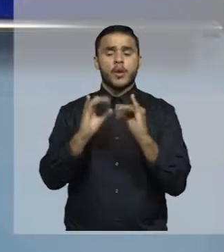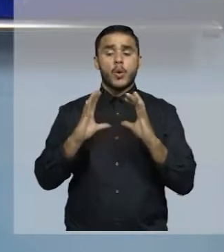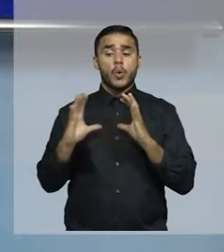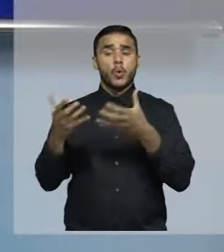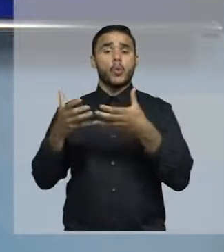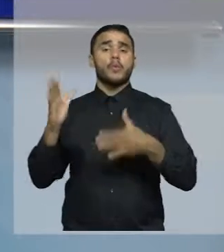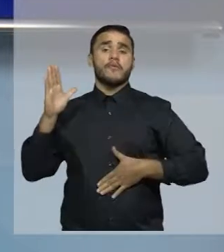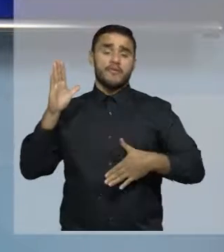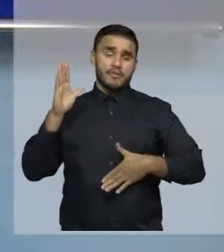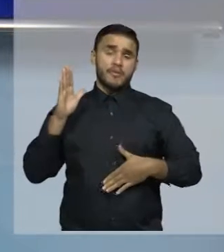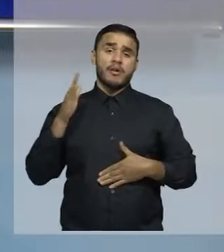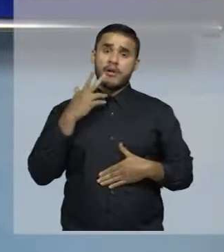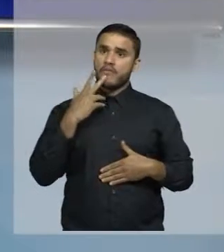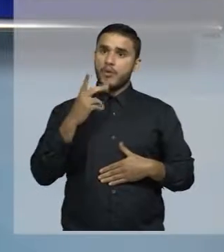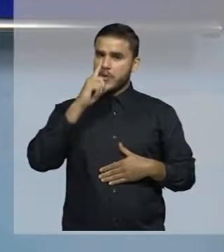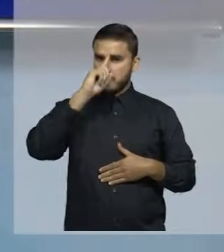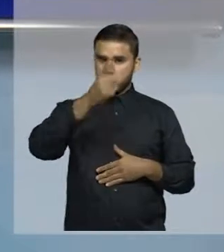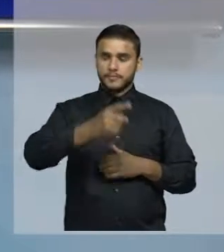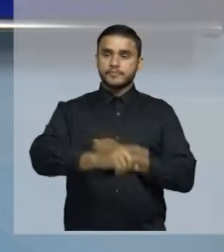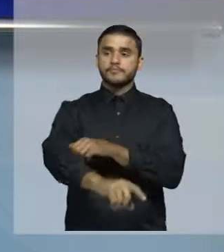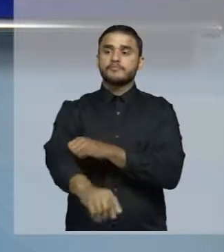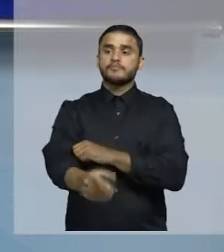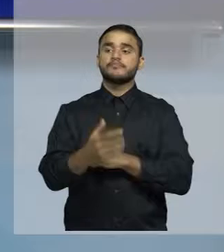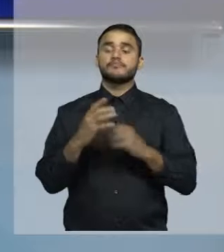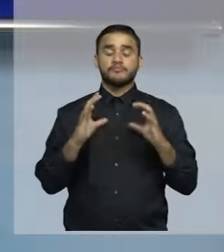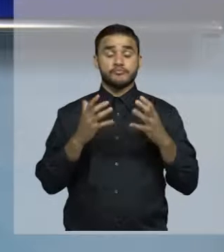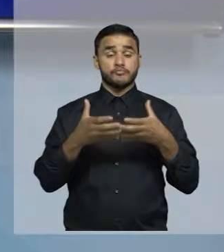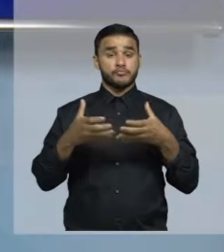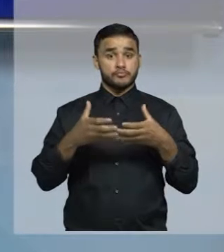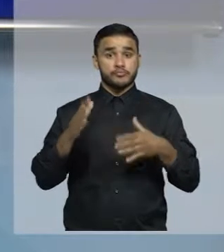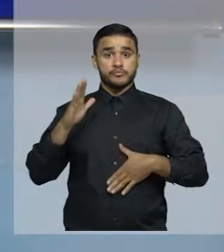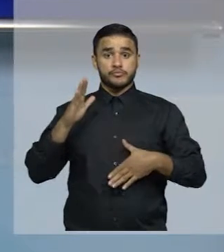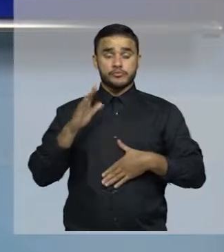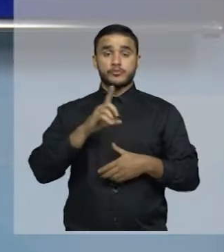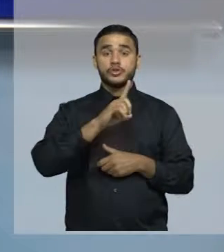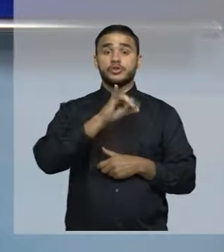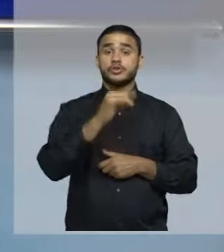internet desde ontem, dia 3, crime organizado, informativo,